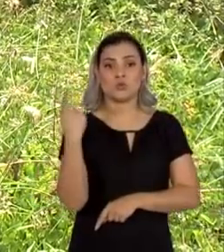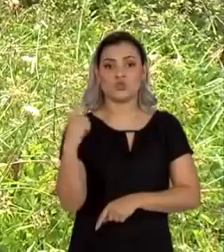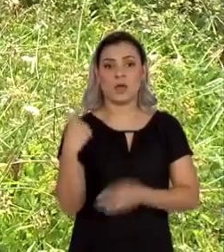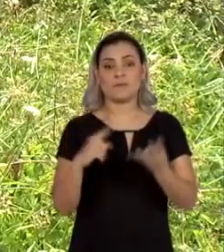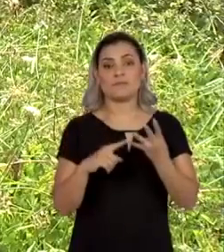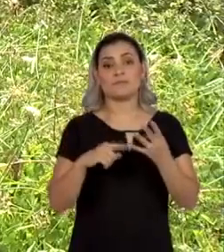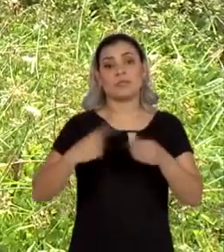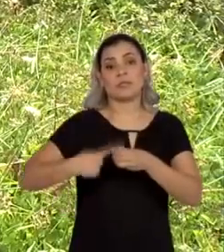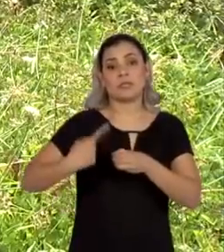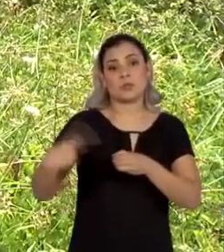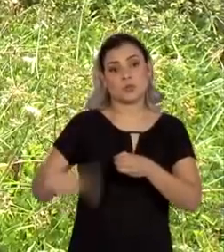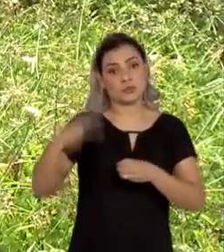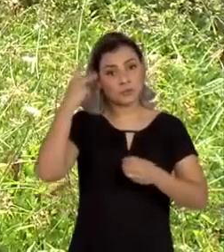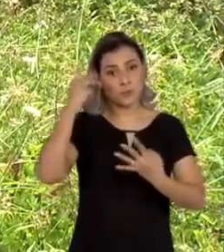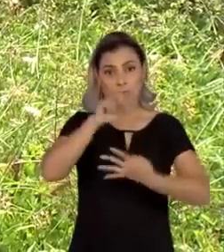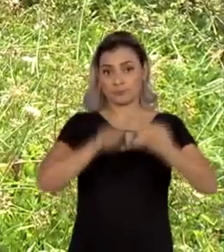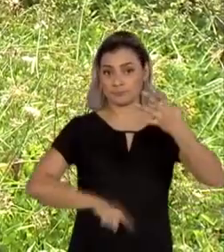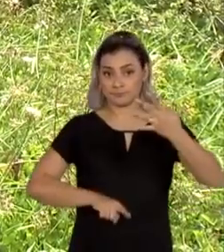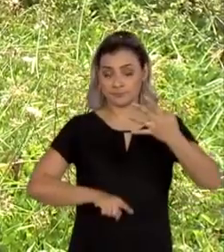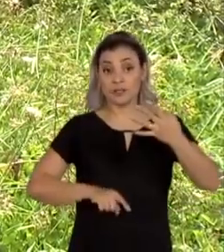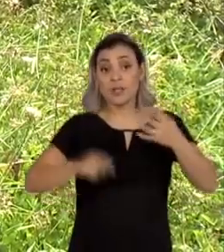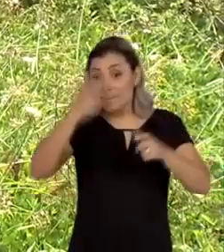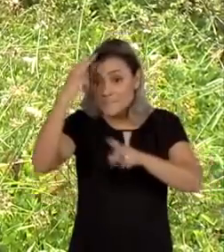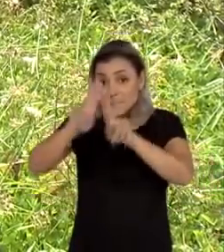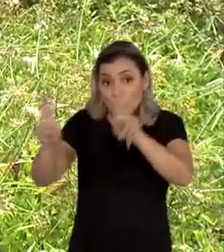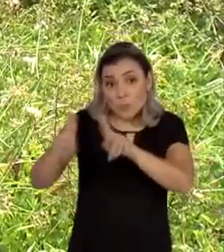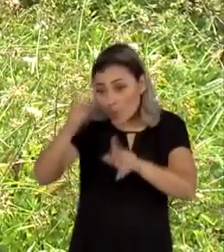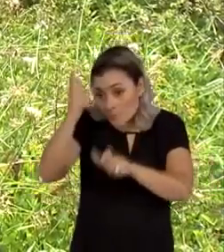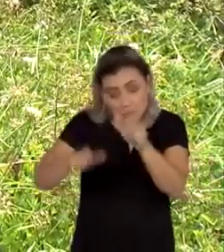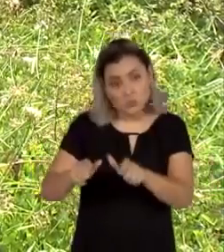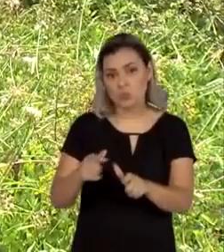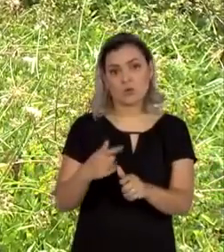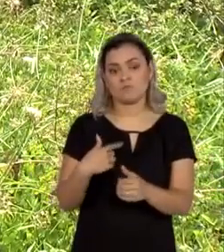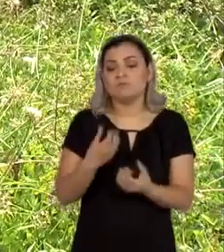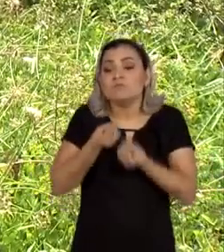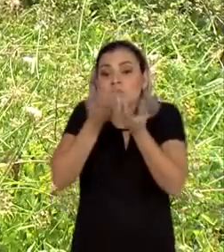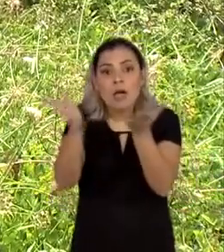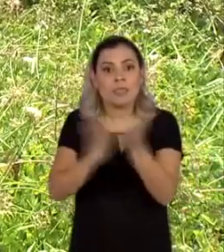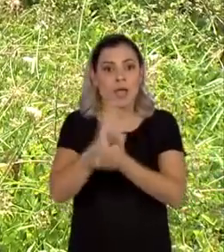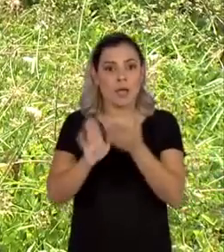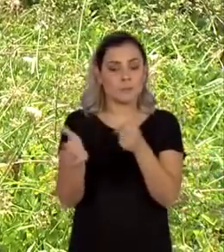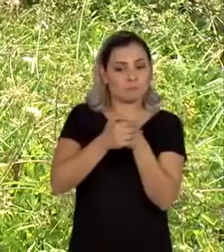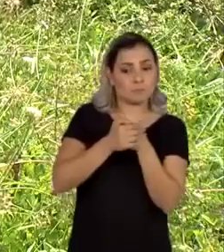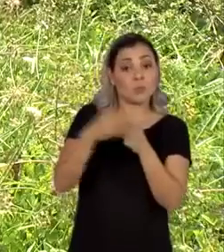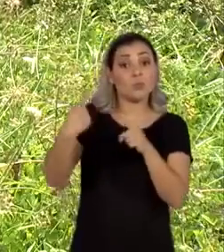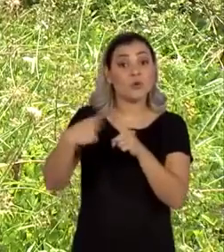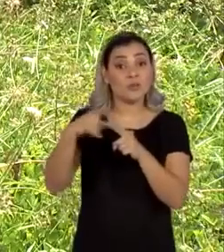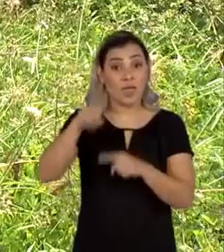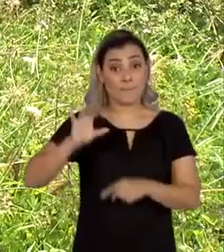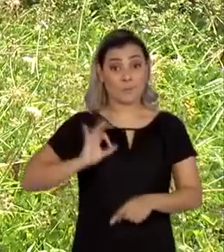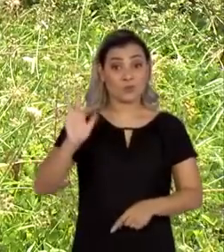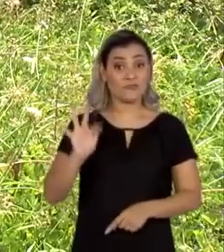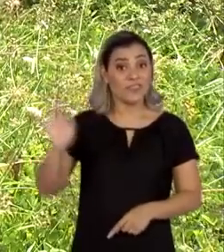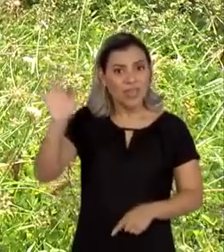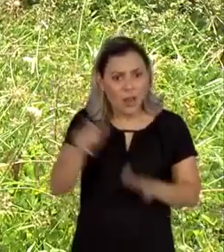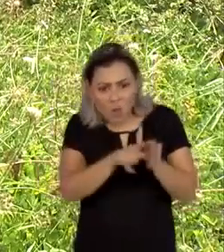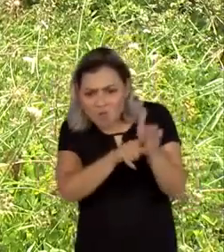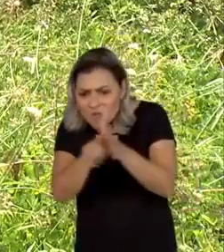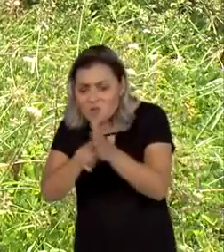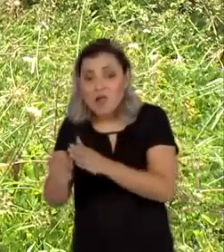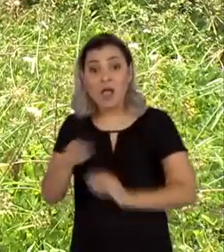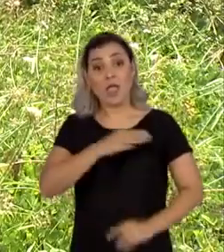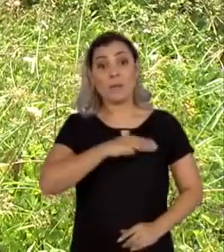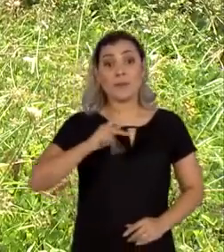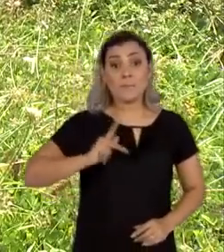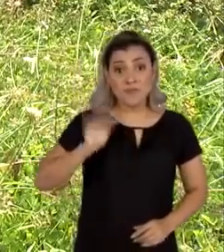de cidades do interior do estado. O nome dos envolvidos não foi revelado. A Operação Cadeia Alimentar é uma ação conjunta da Polícia Federal e do Ministério